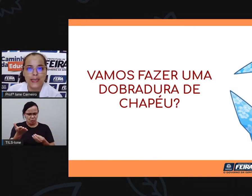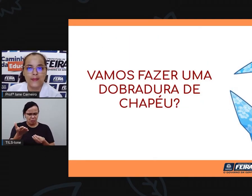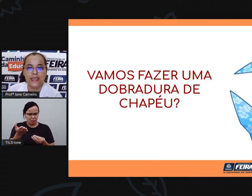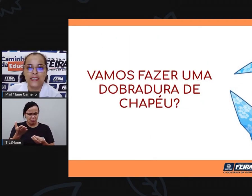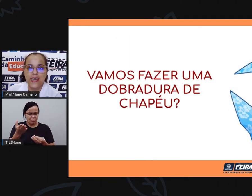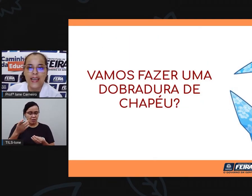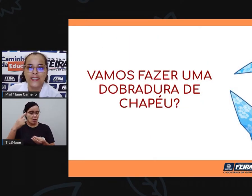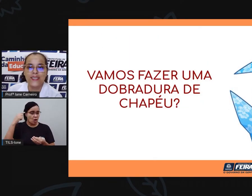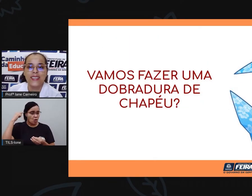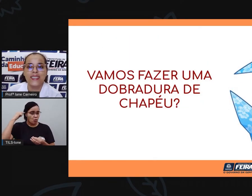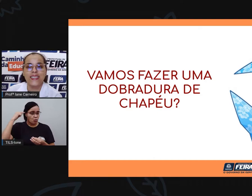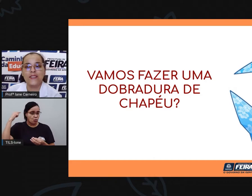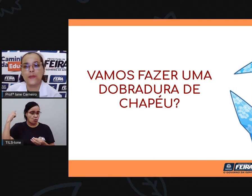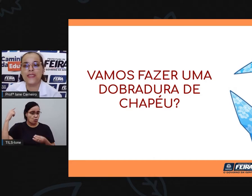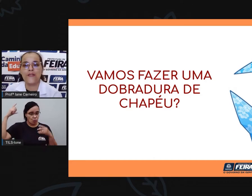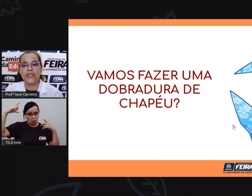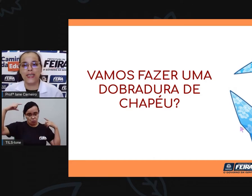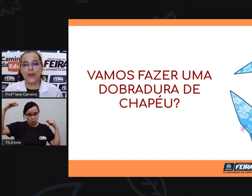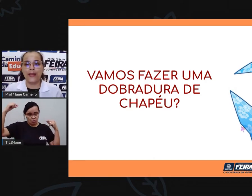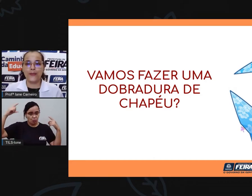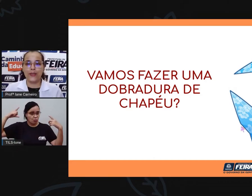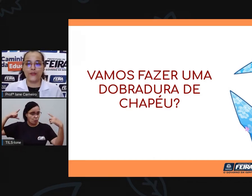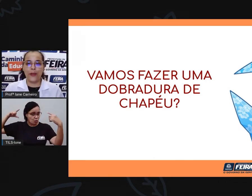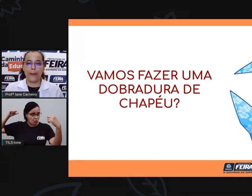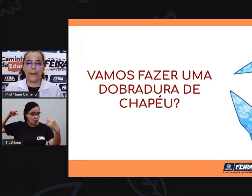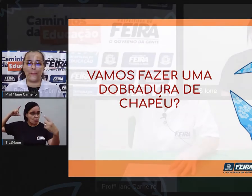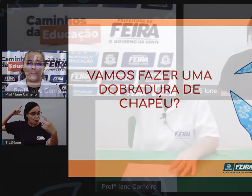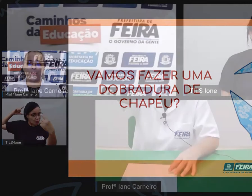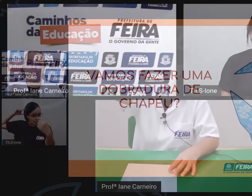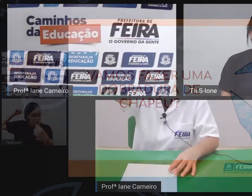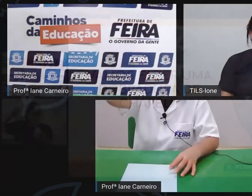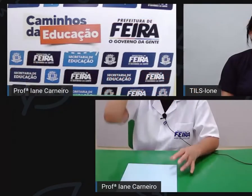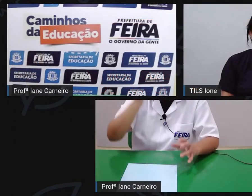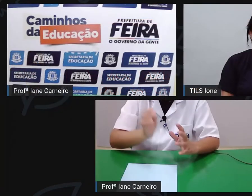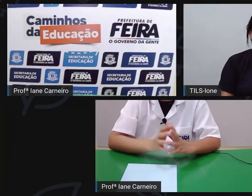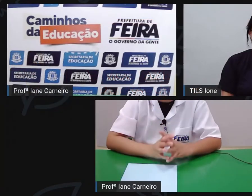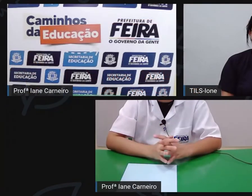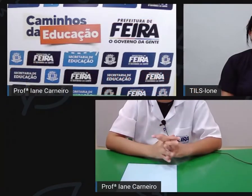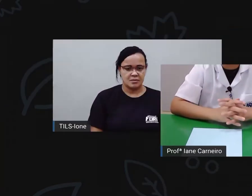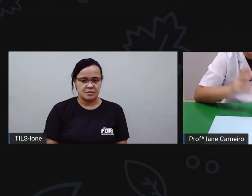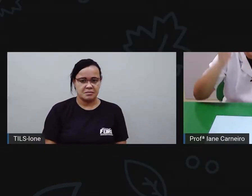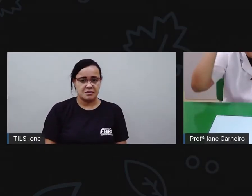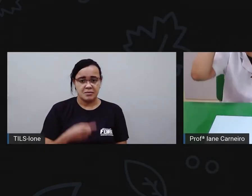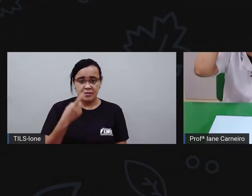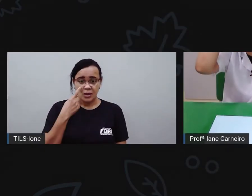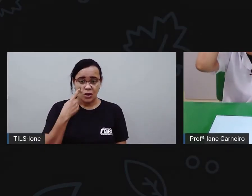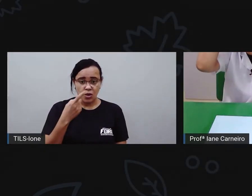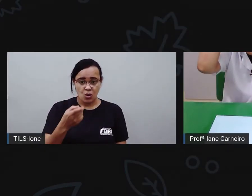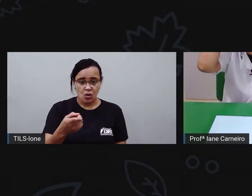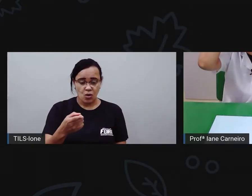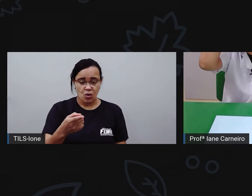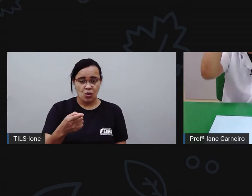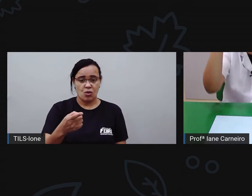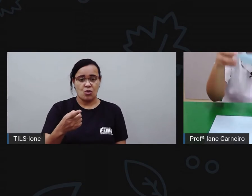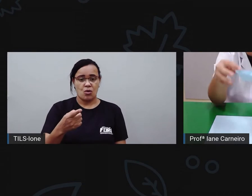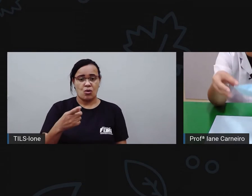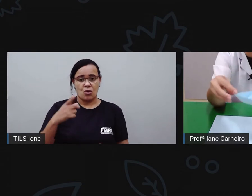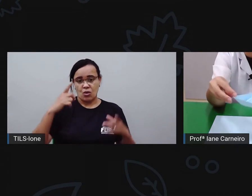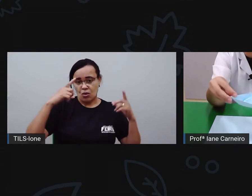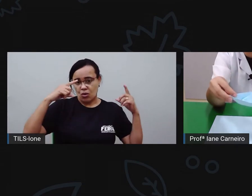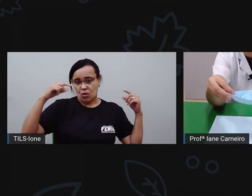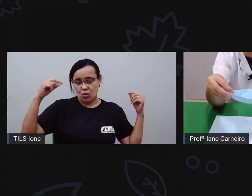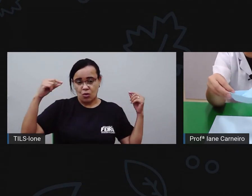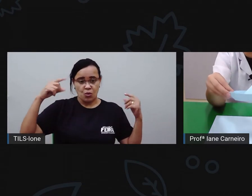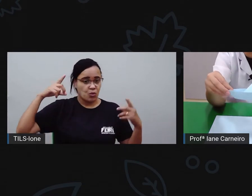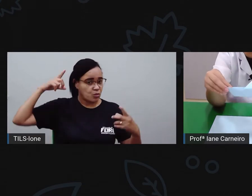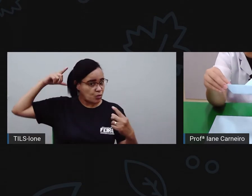pontas mesmo, tá certo? Então vamos lá fazer a dobradura do chapéu. Olha só o meu chapéu, não estão me vendo ainda, né? Aqui o